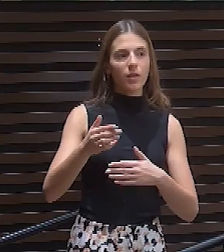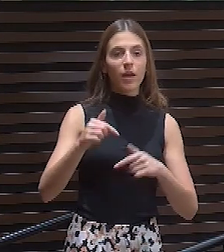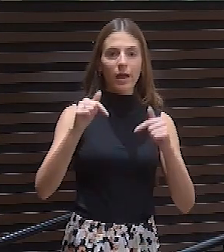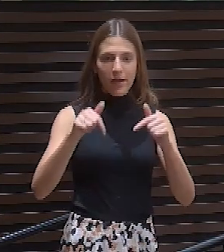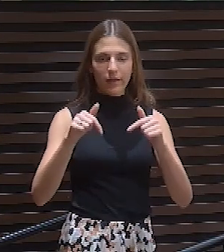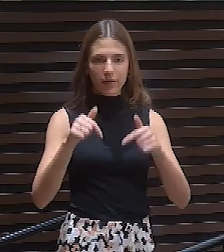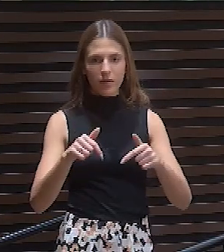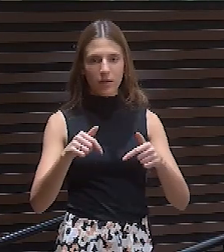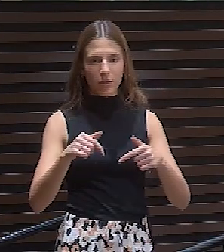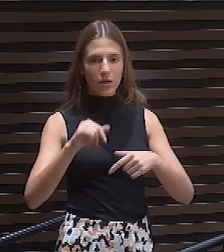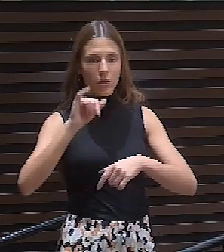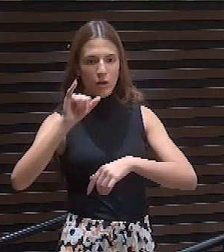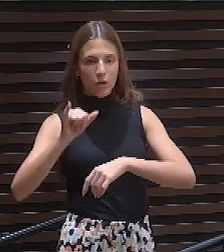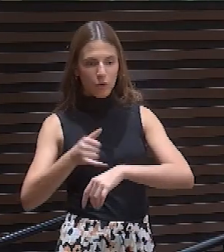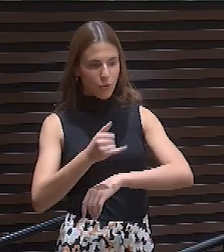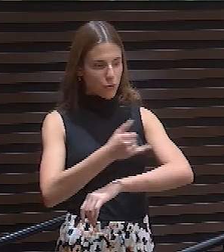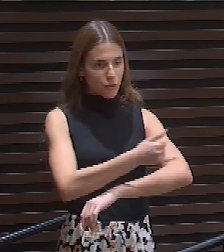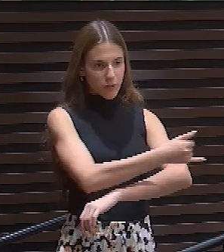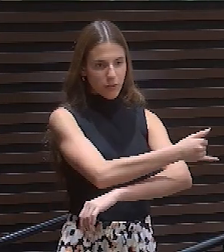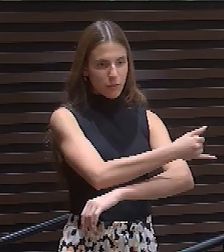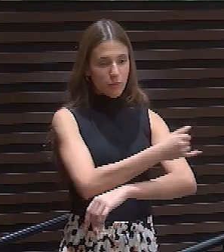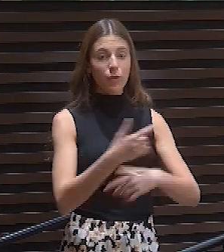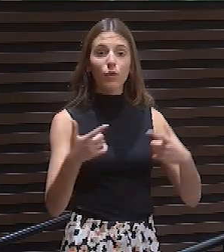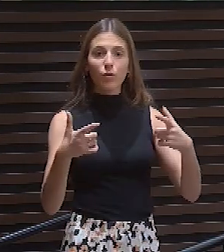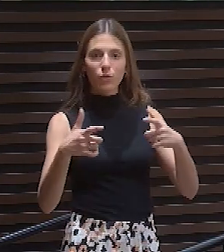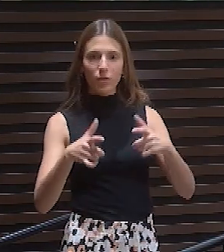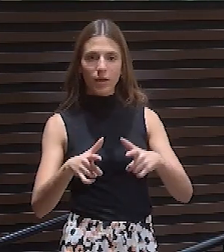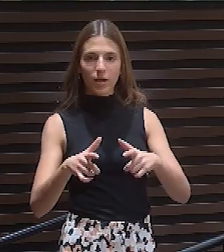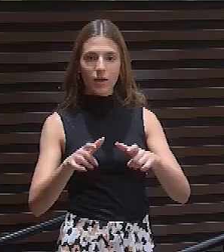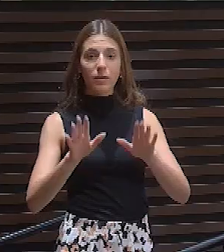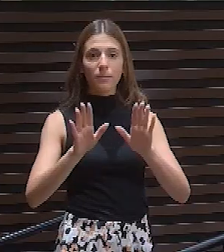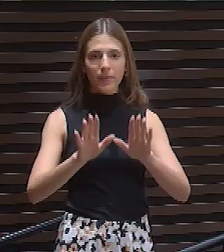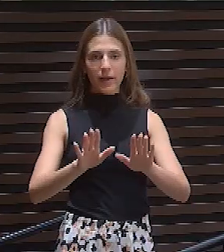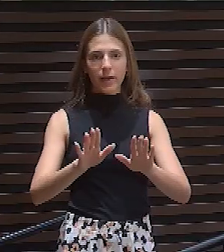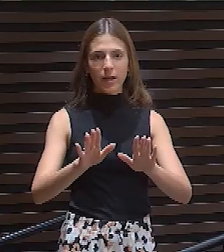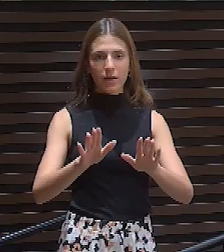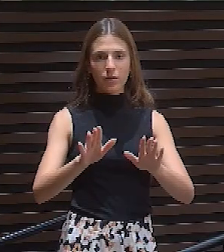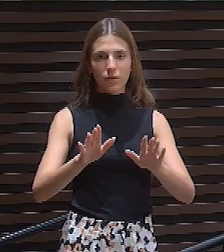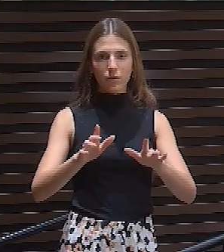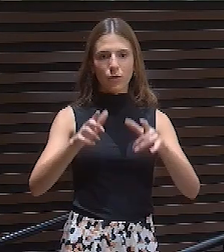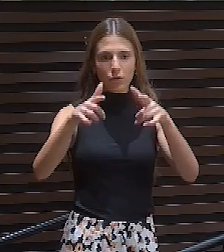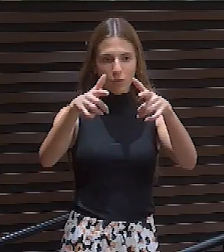lugar onde parados puseram os sacerdotes os pés,